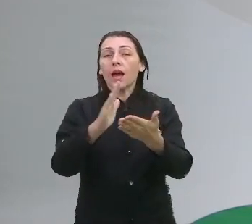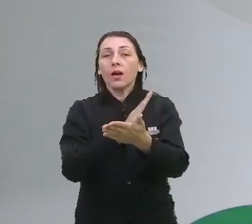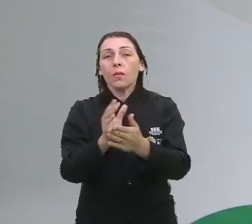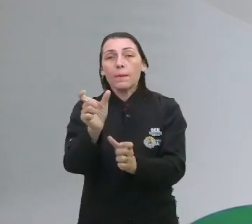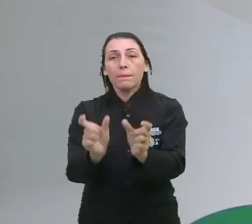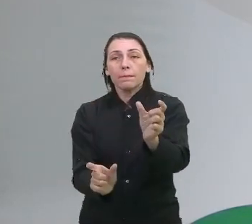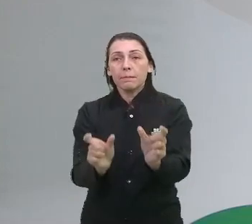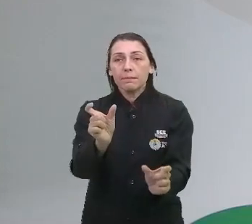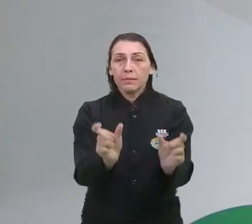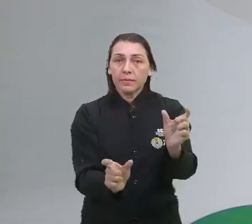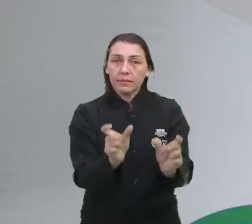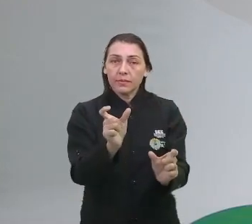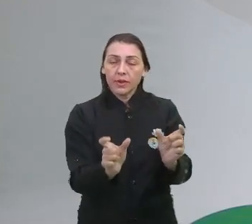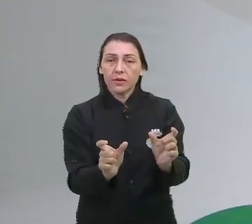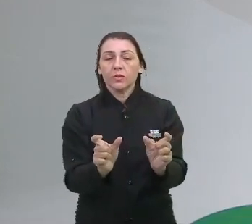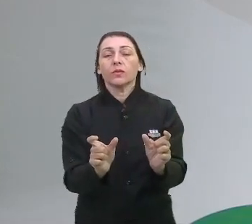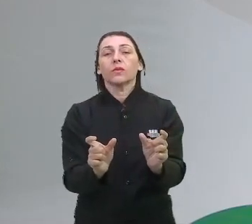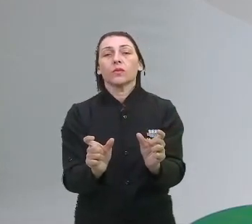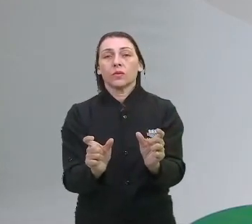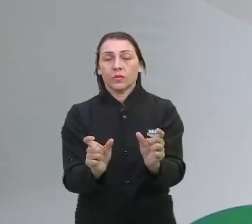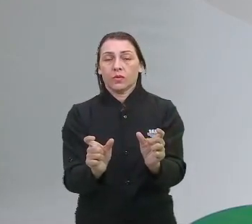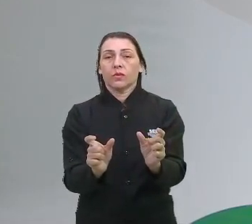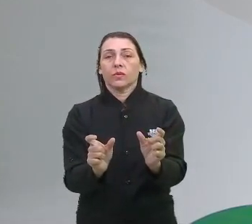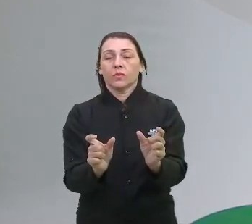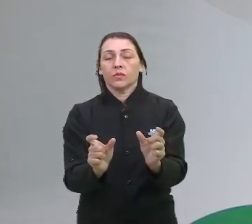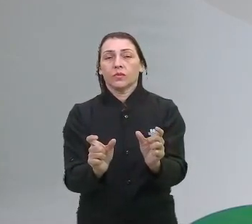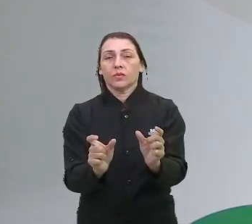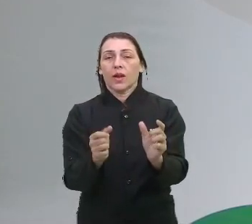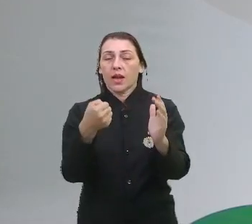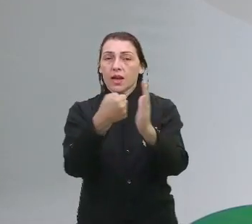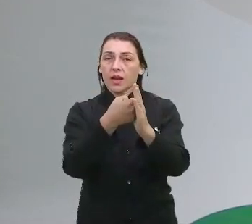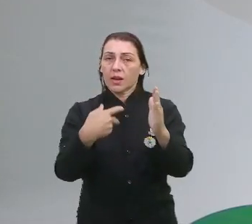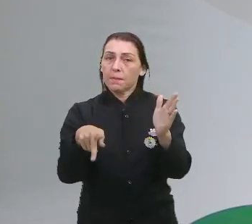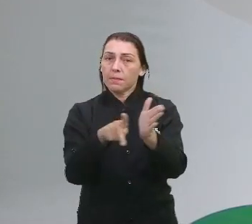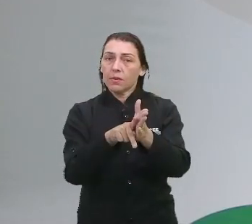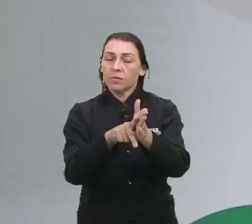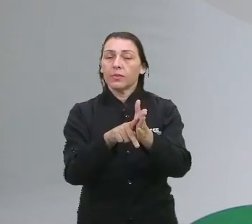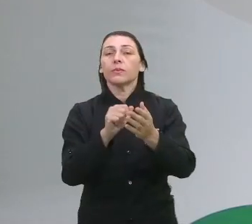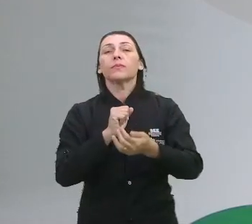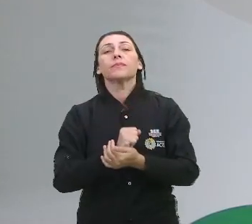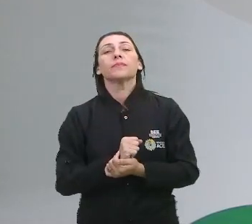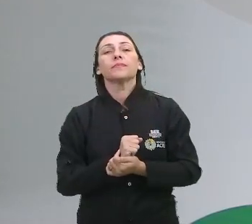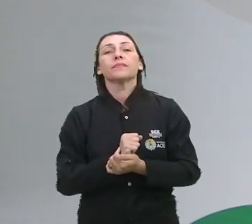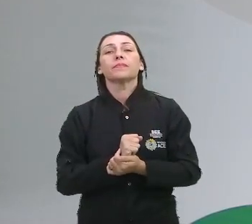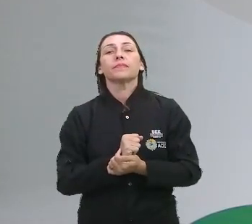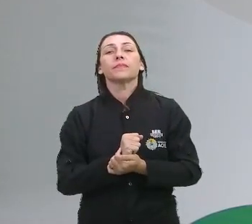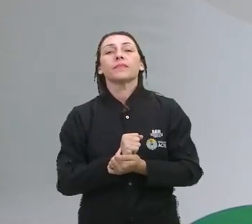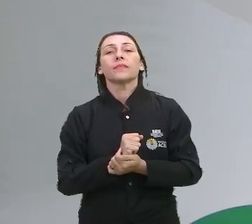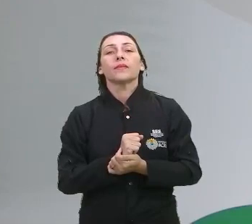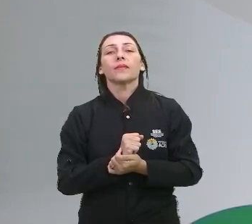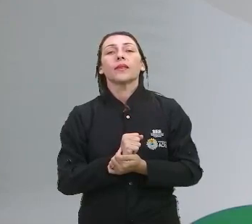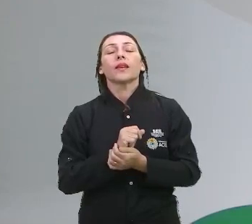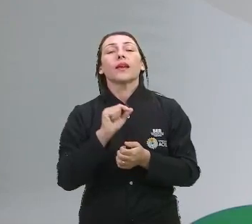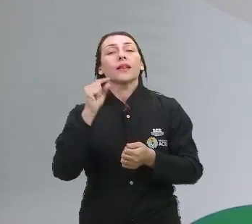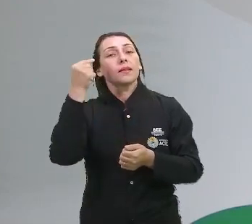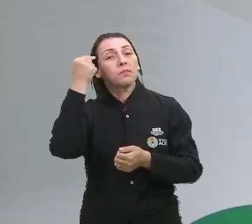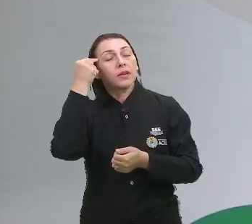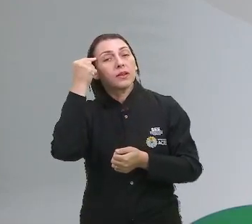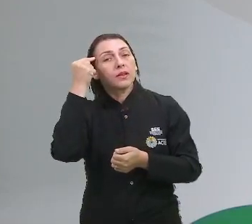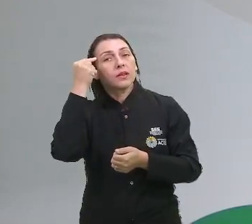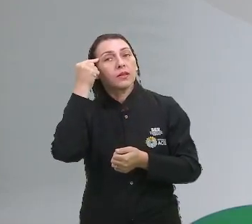pessoa, a determinado indivíduo, uma determinada característica específica. Então, é esse tipo de mapeamento, esse tipo